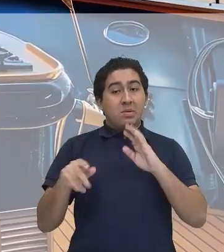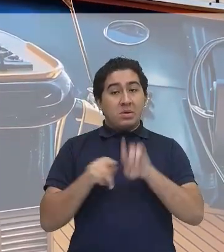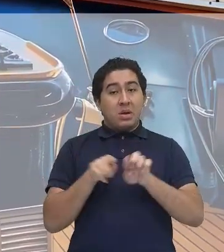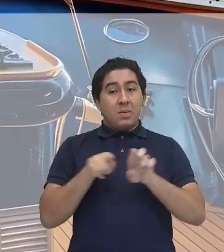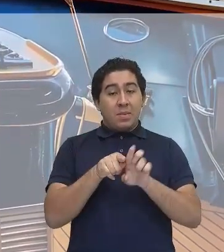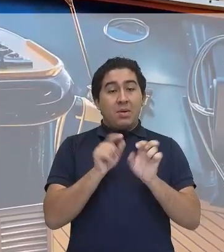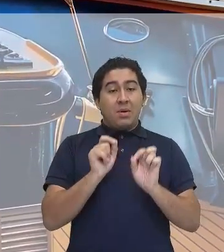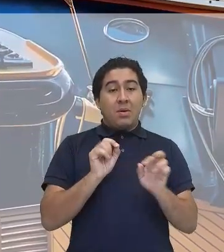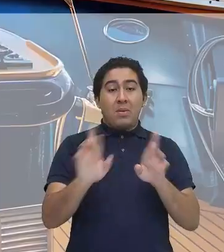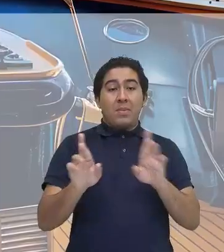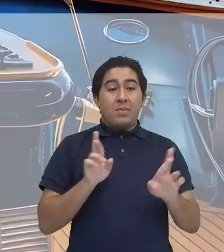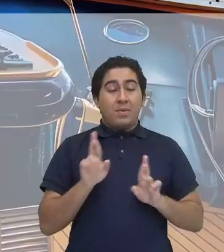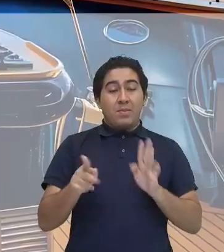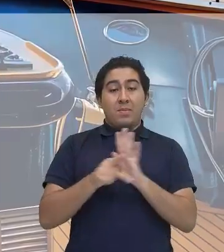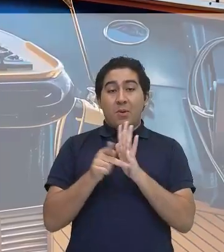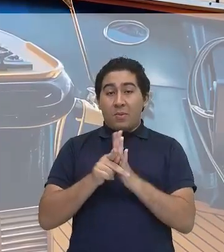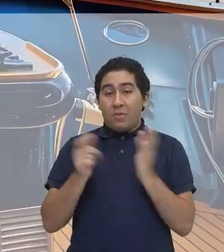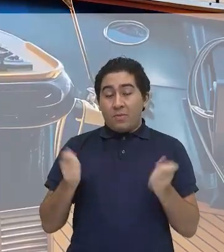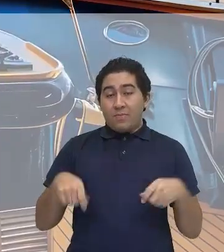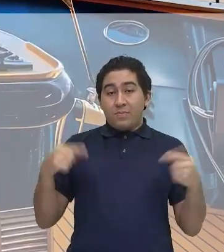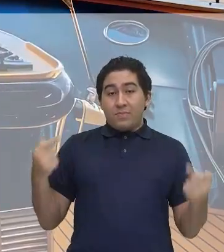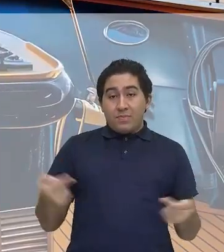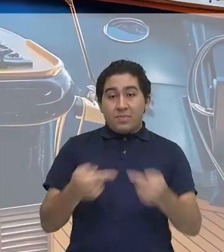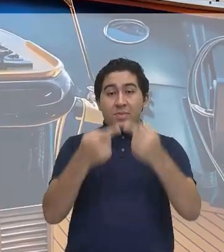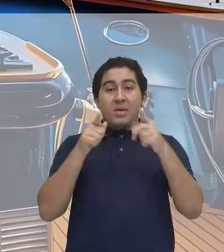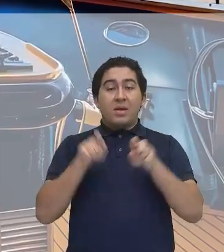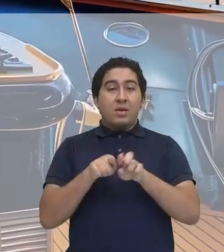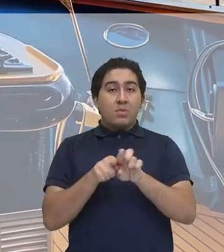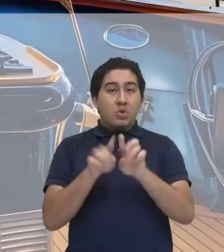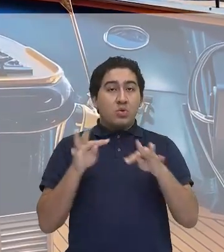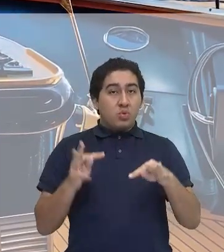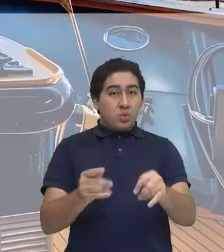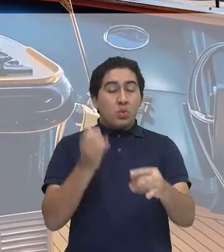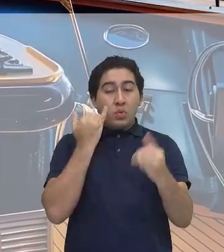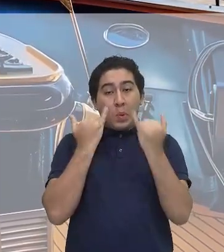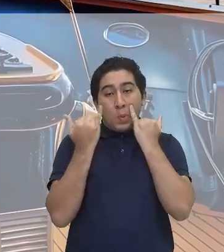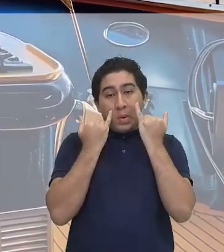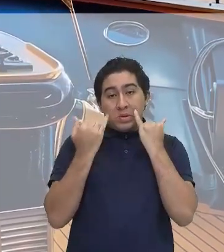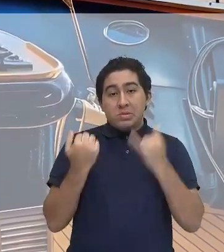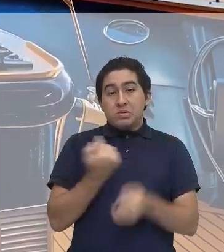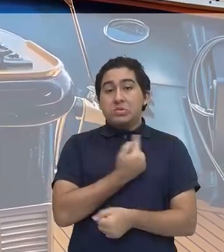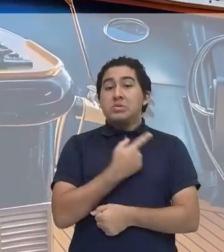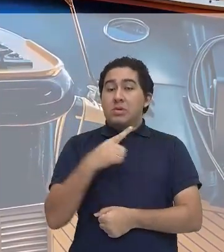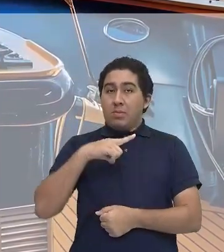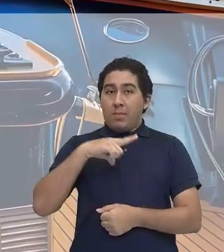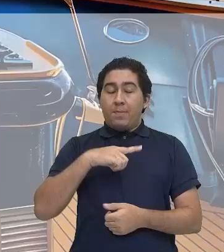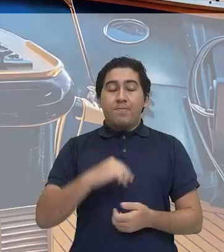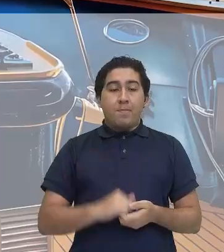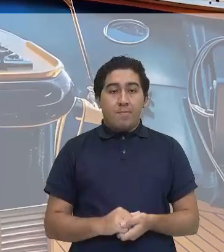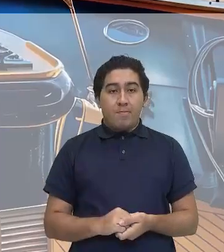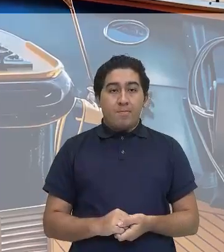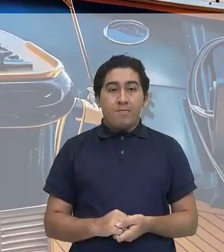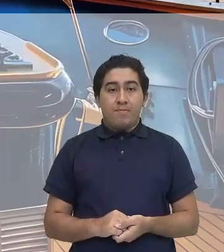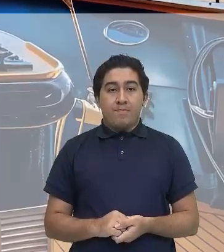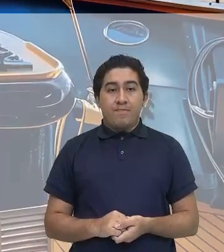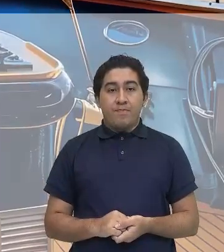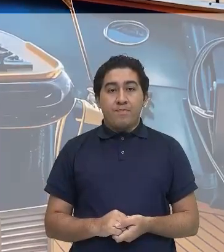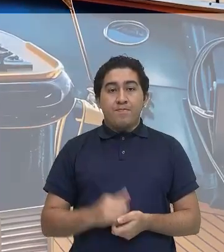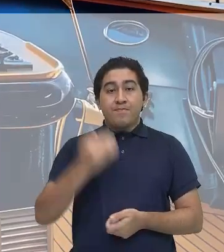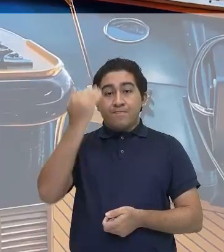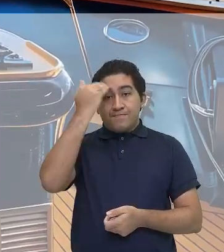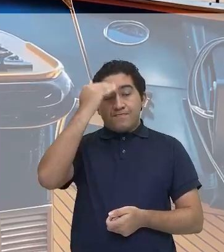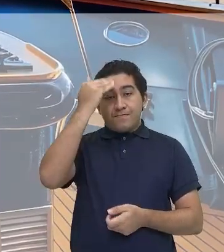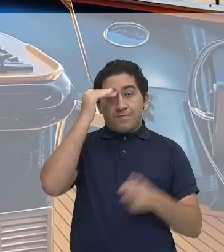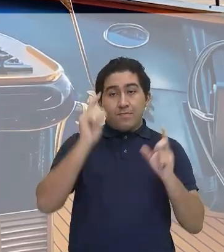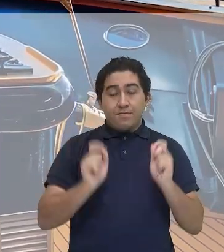os resultados de forma precisa e honesta com os dados que temos.